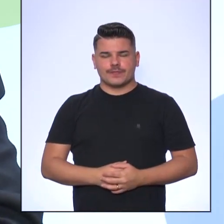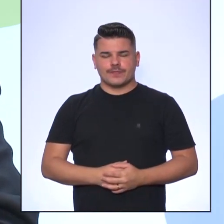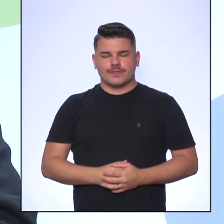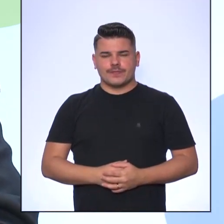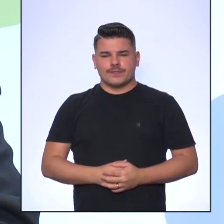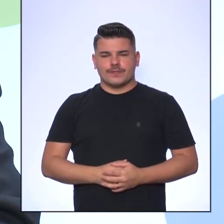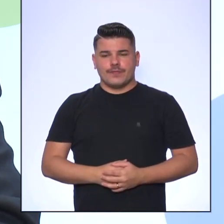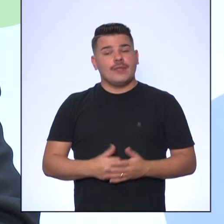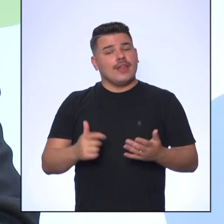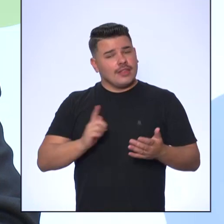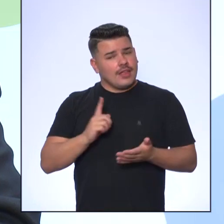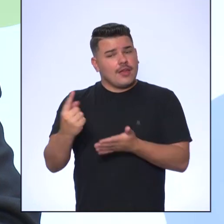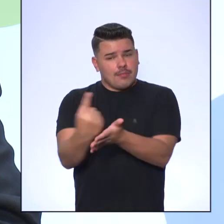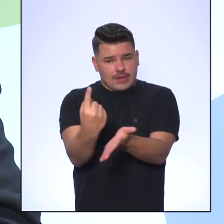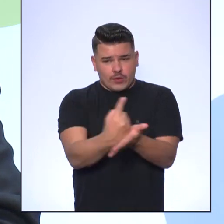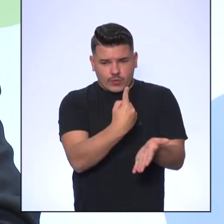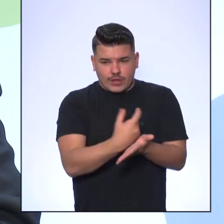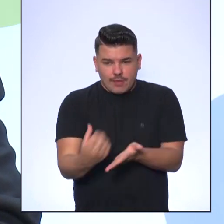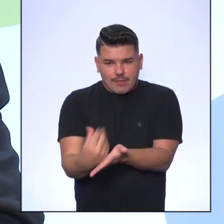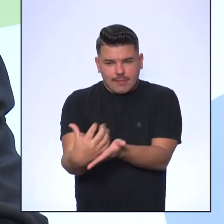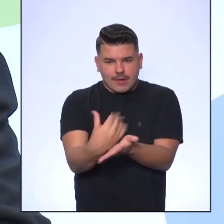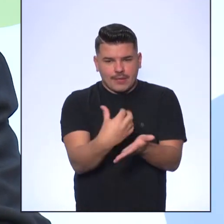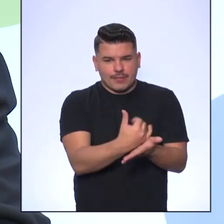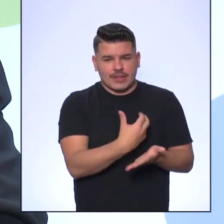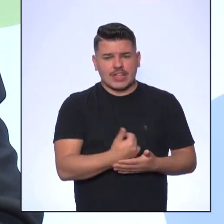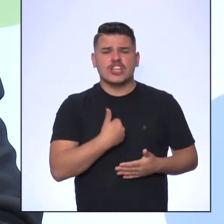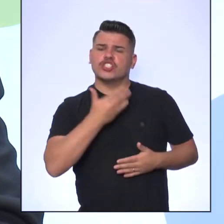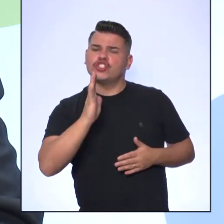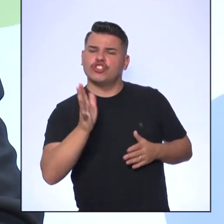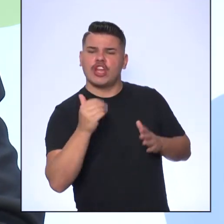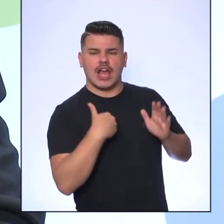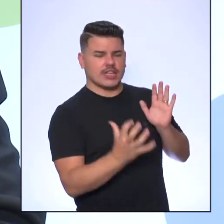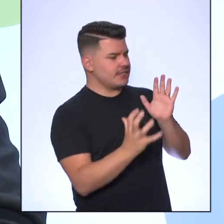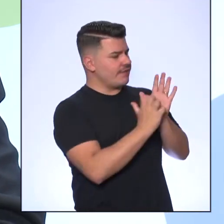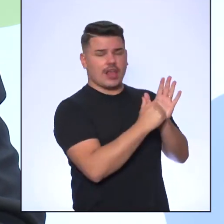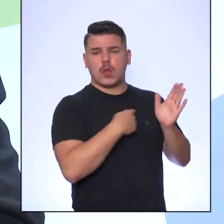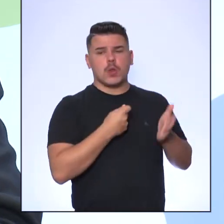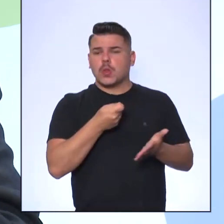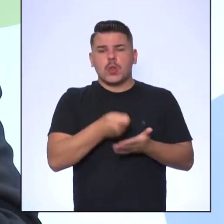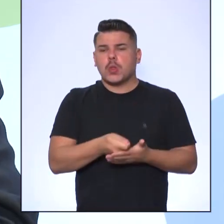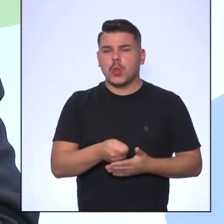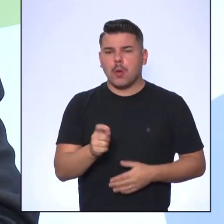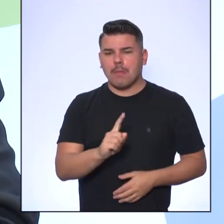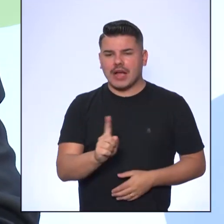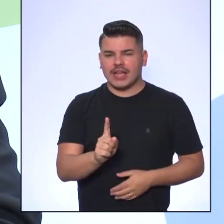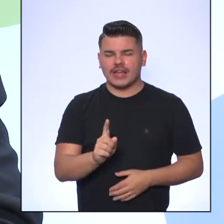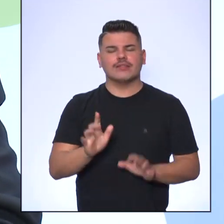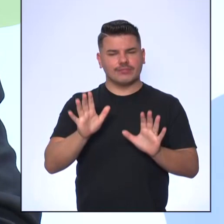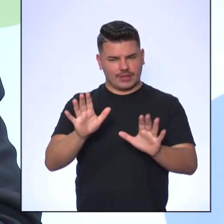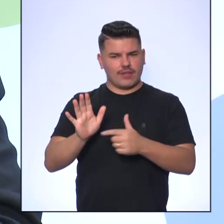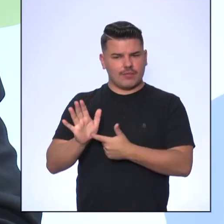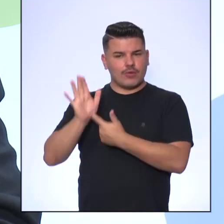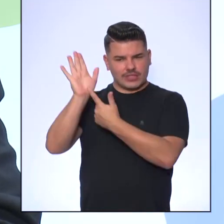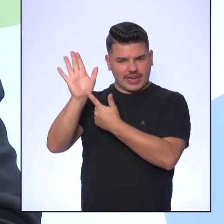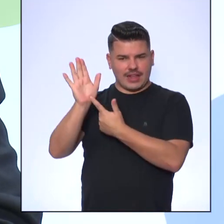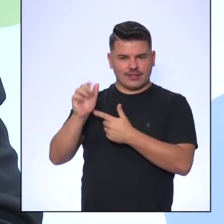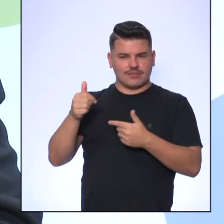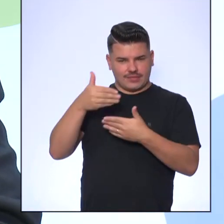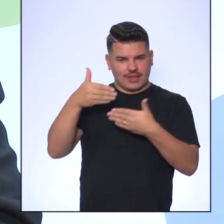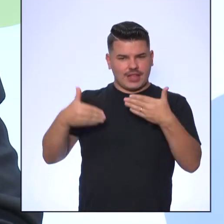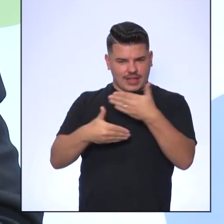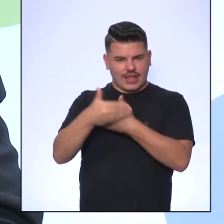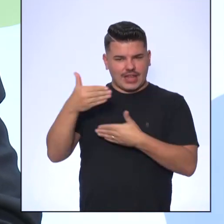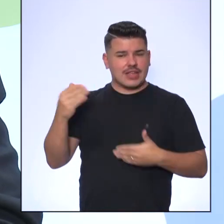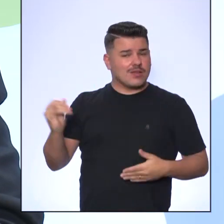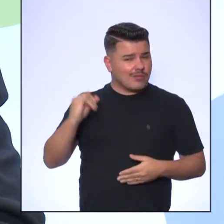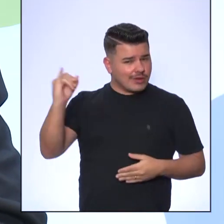certamente. Eu tenho algumas perguntas chegando aqui sobre eu fiz a minha inscrição e não paguei. Eu vou já mostrar uma tela para vocês aqui, que é